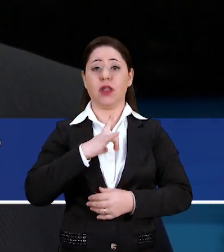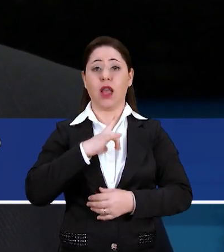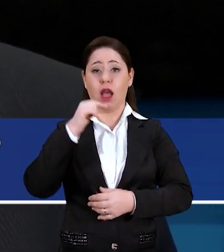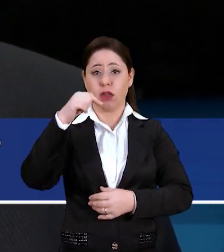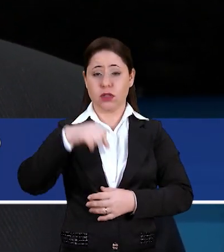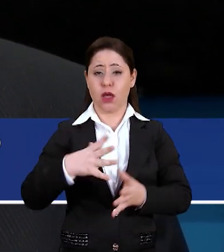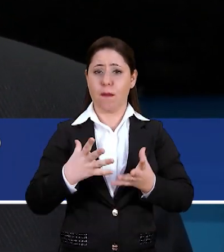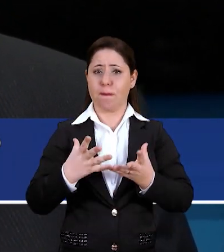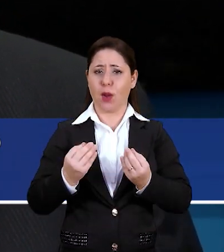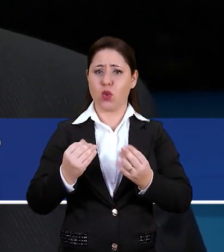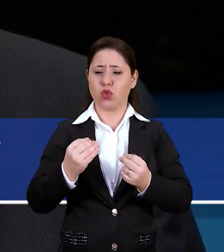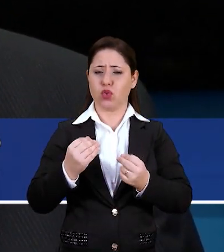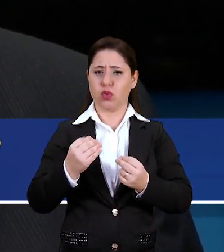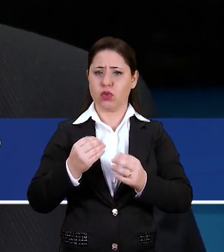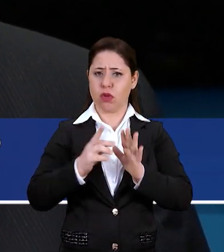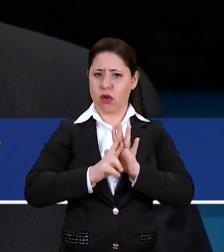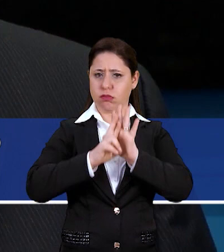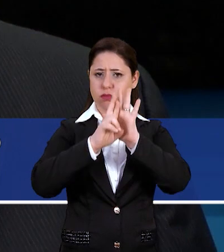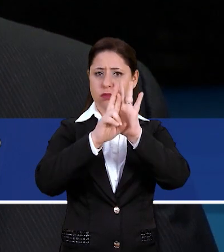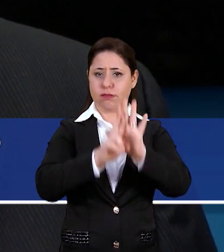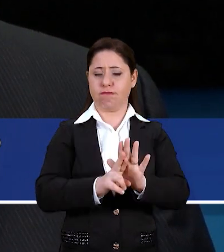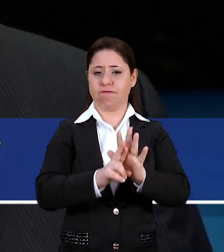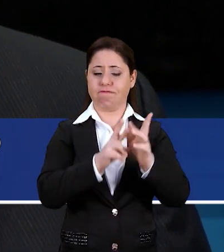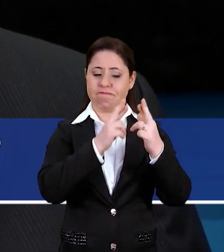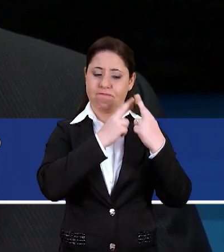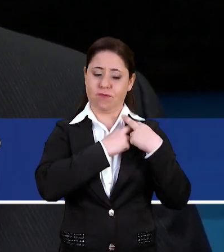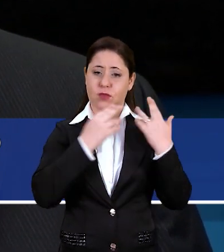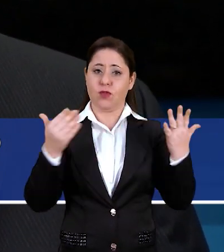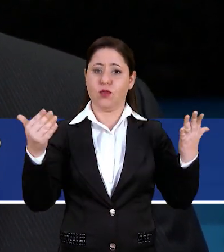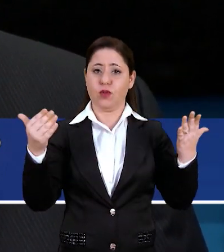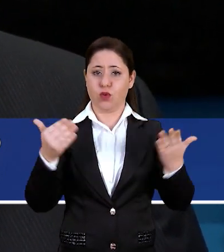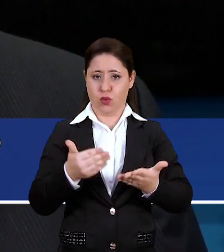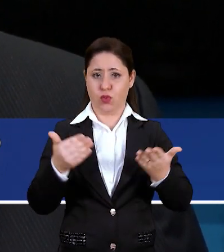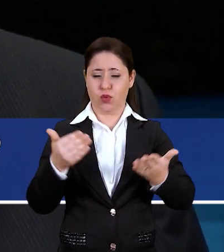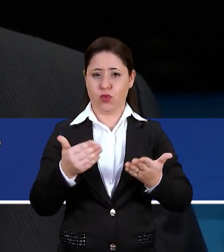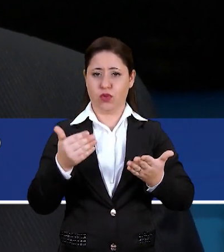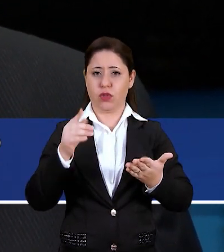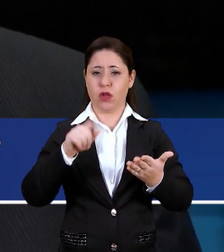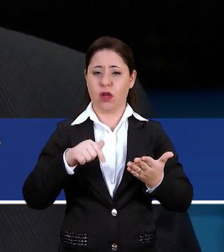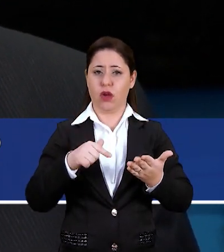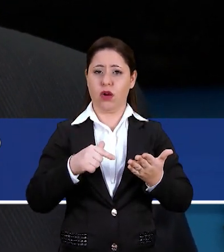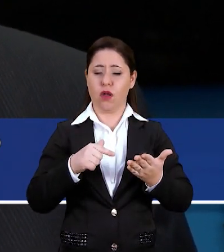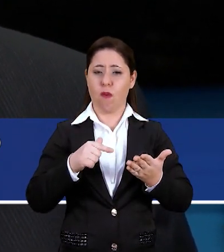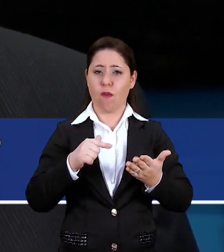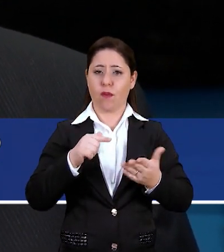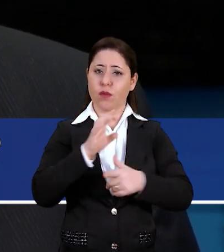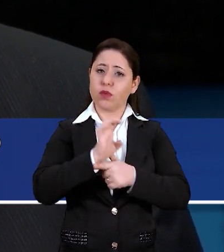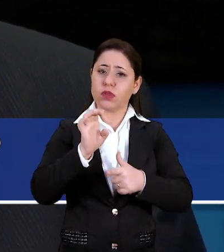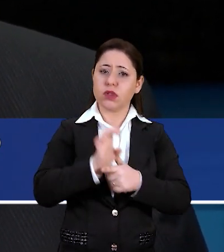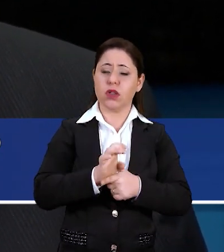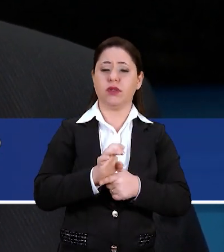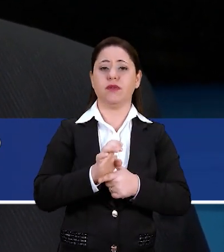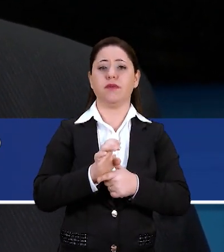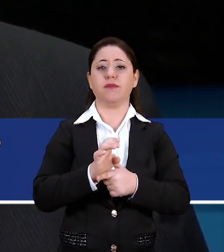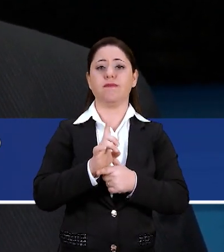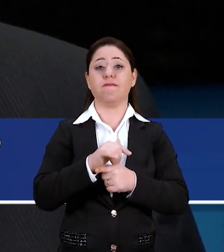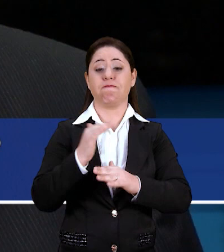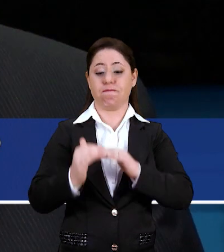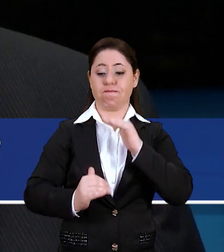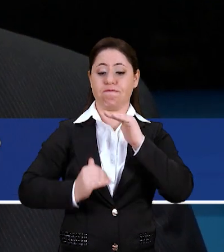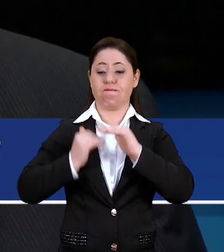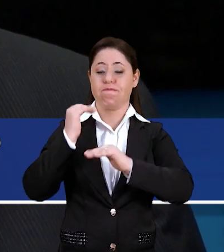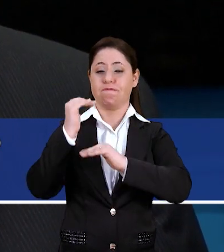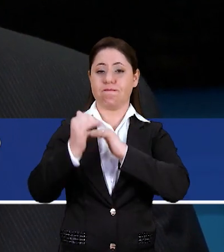estão muitos dos responsáveis pela situação que hoje se encontra o nosso Estado em